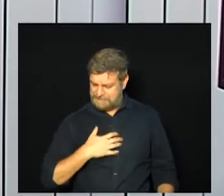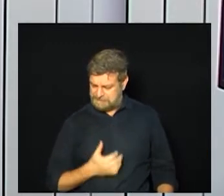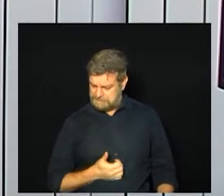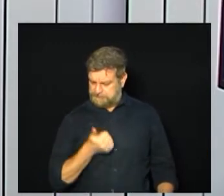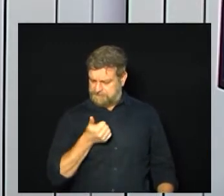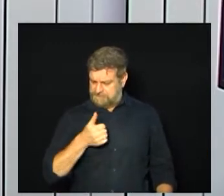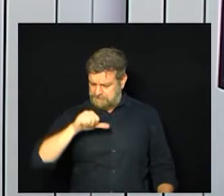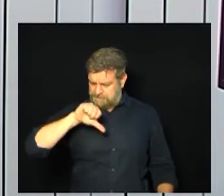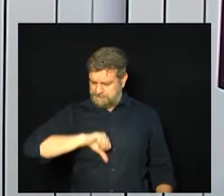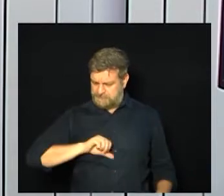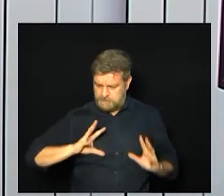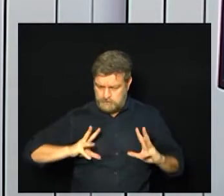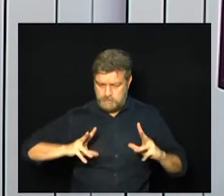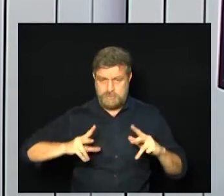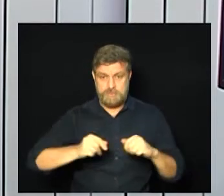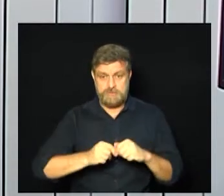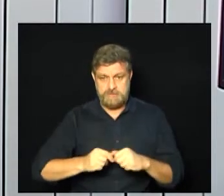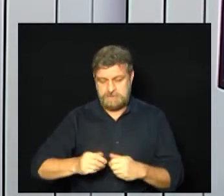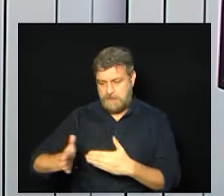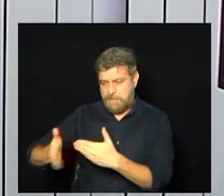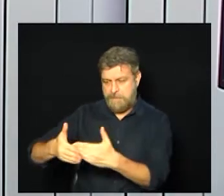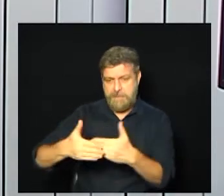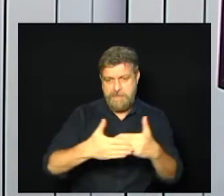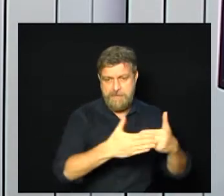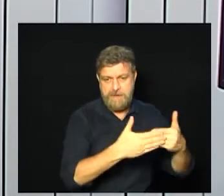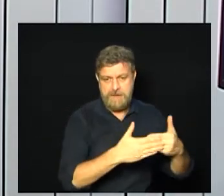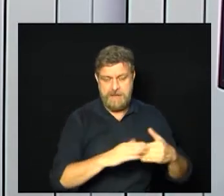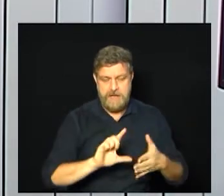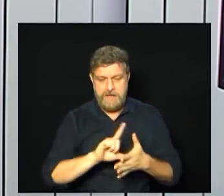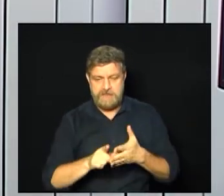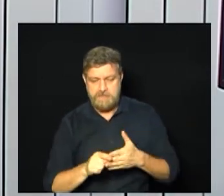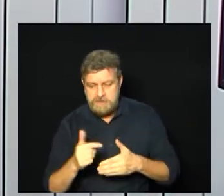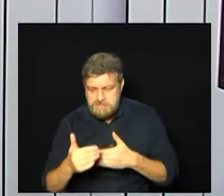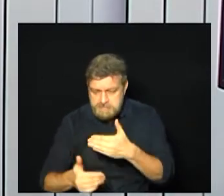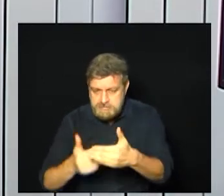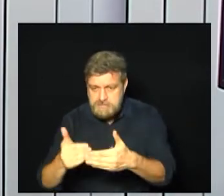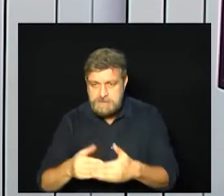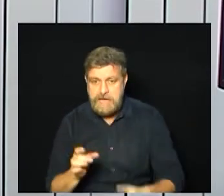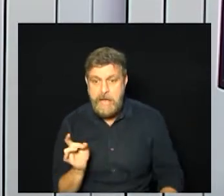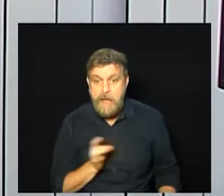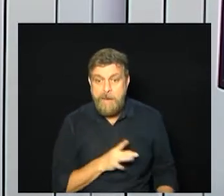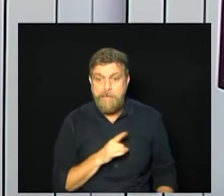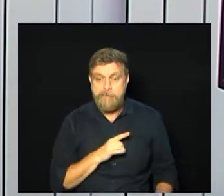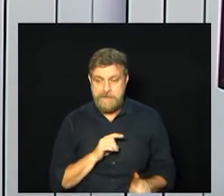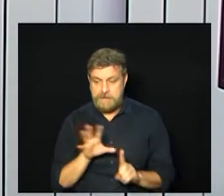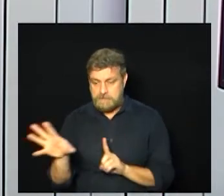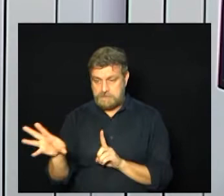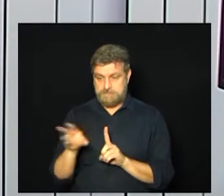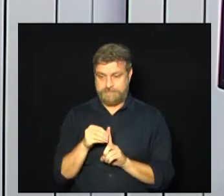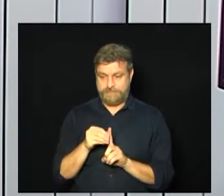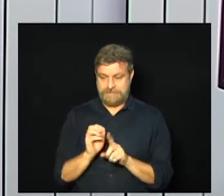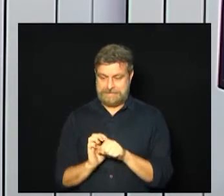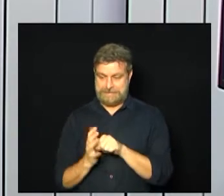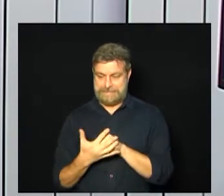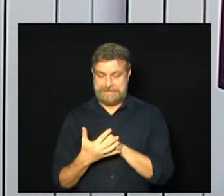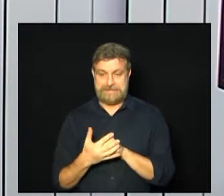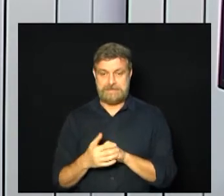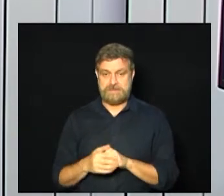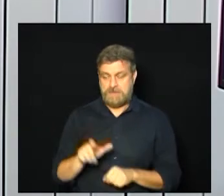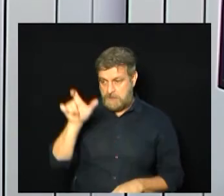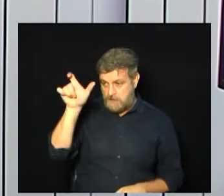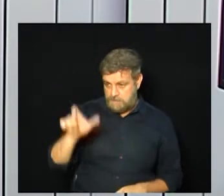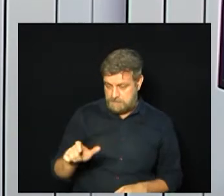todo mundo passou, né? Quando fechou tudo e depois retomada gradual, medo da doença. O seu processo criativo,